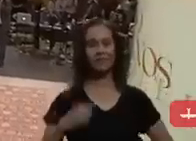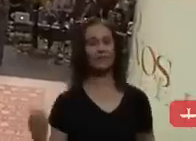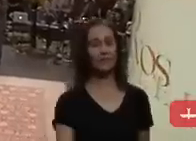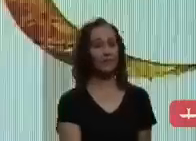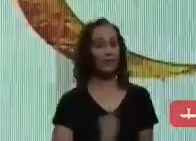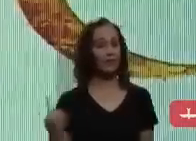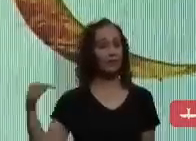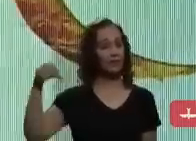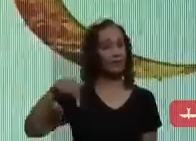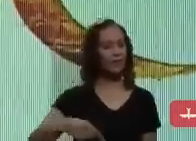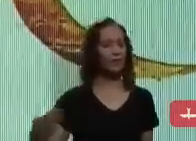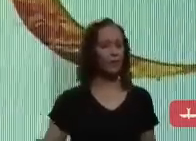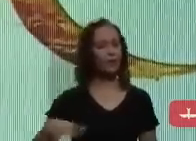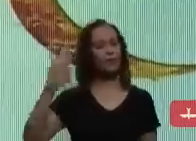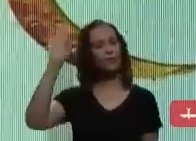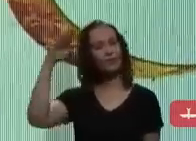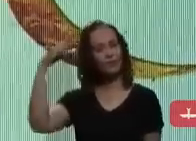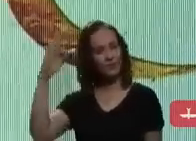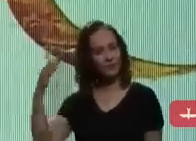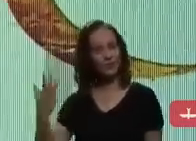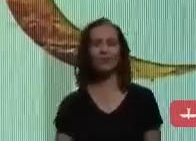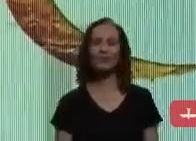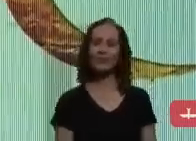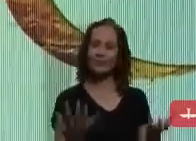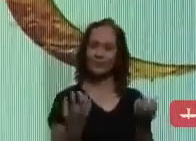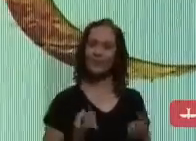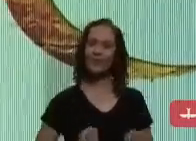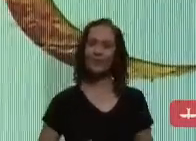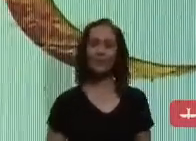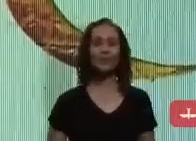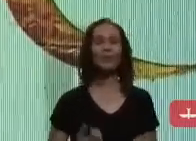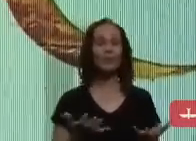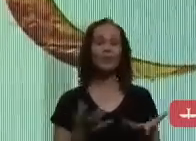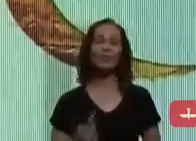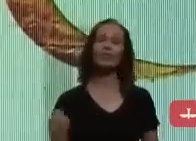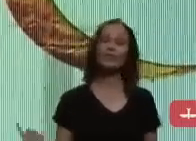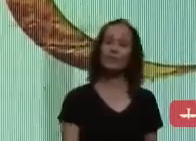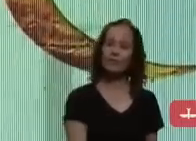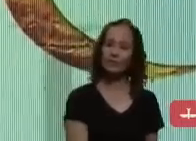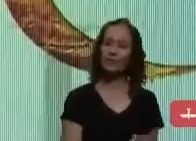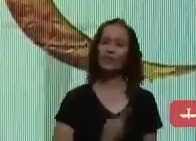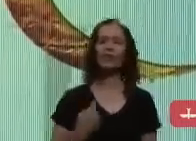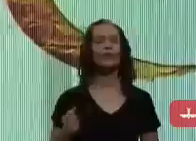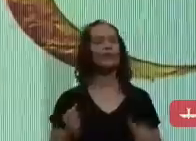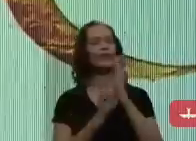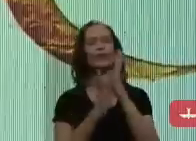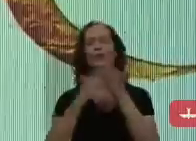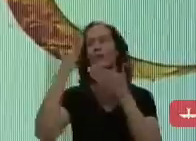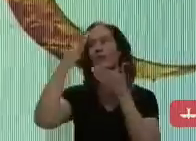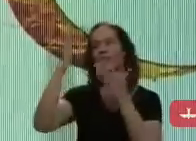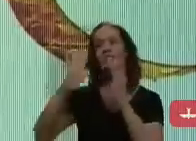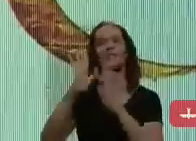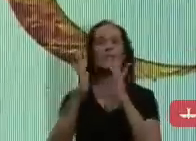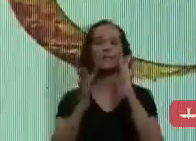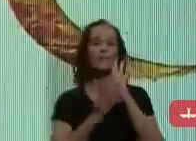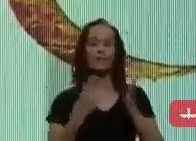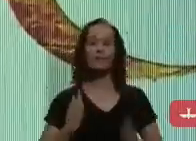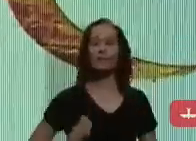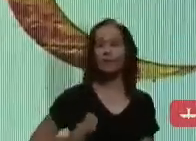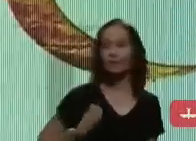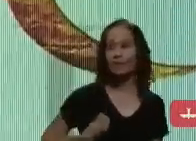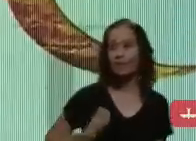nós estamos aqui hoje com muita honra para receber, né? Queria que nós realmente louvássemos a Jesus pela presença